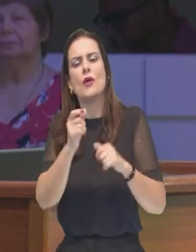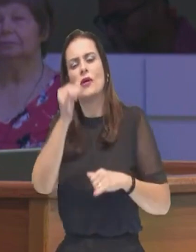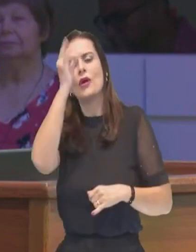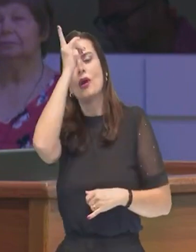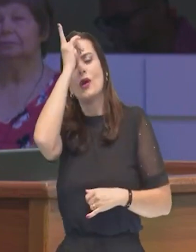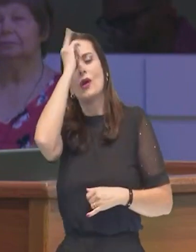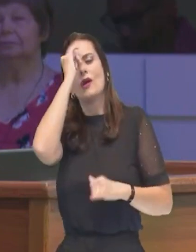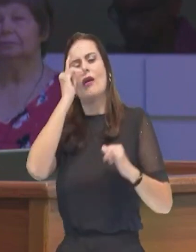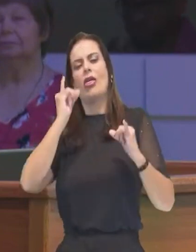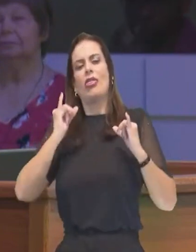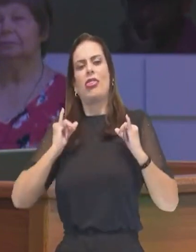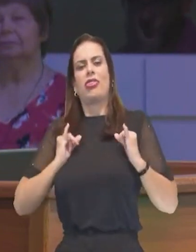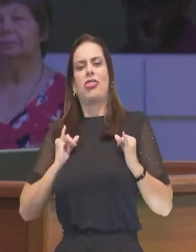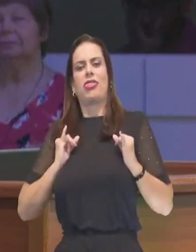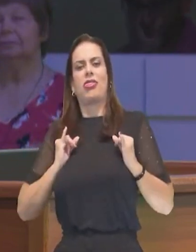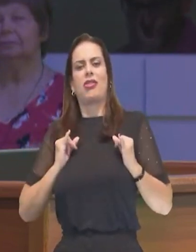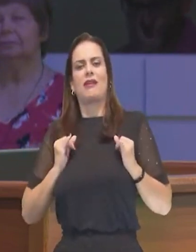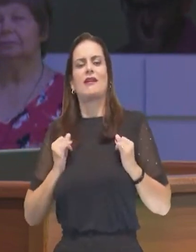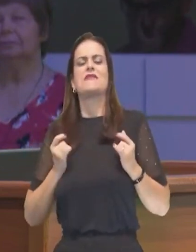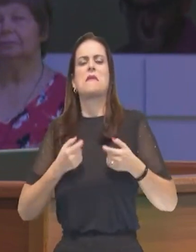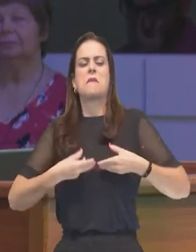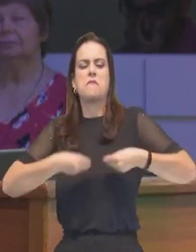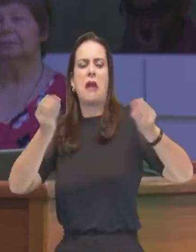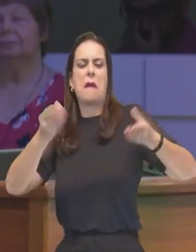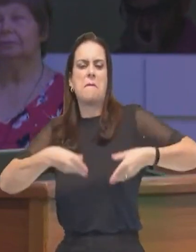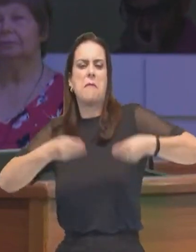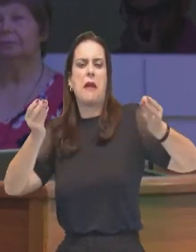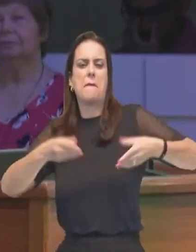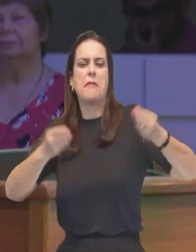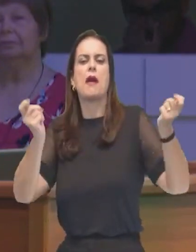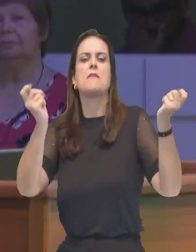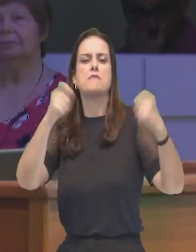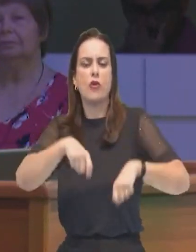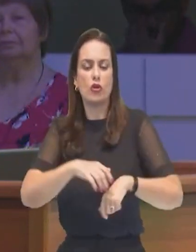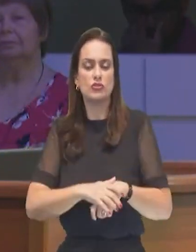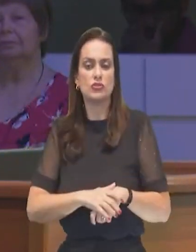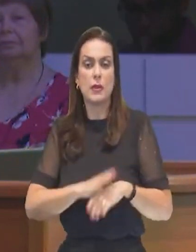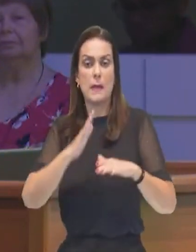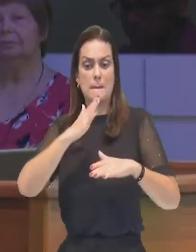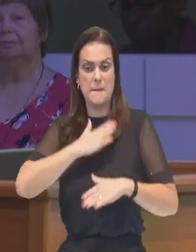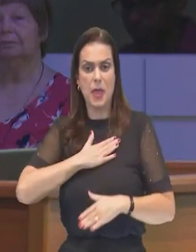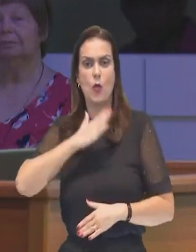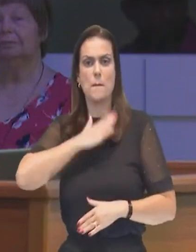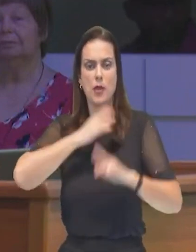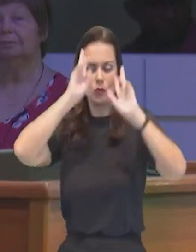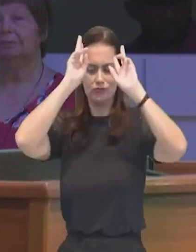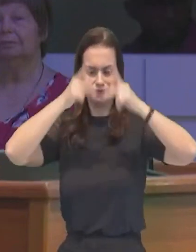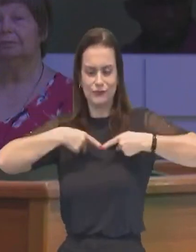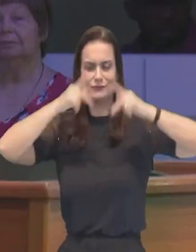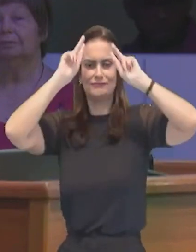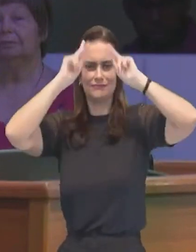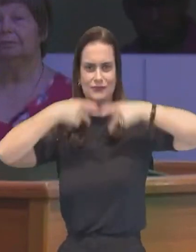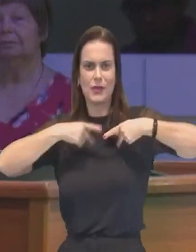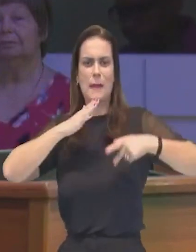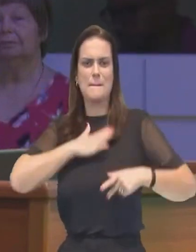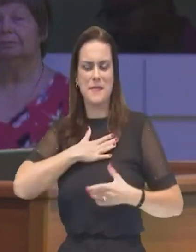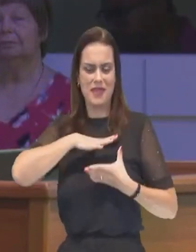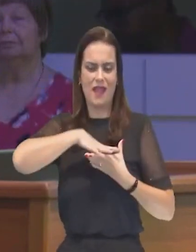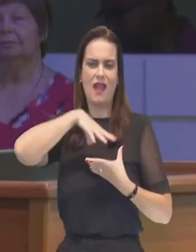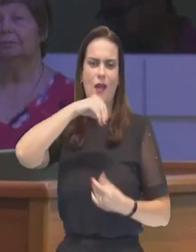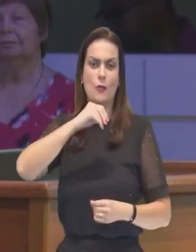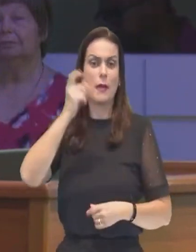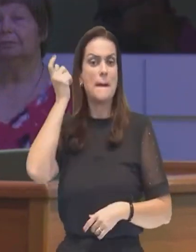come, bebe e regala-te. Então, meus celeiros, meus produtos, meus bens, minha alma. Ele pensava